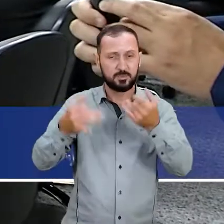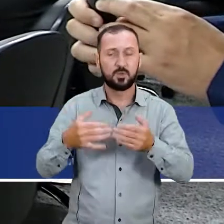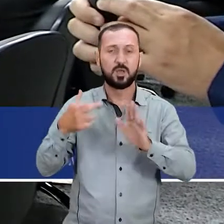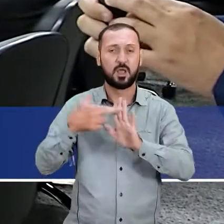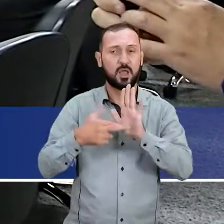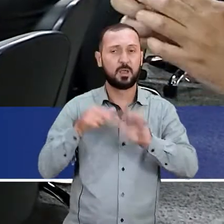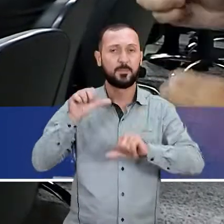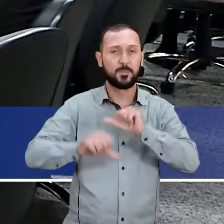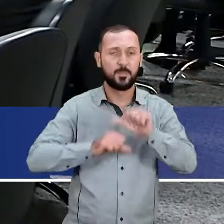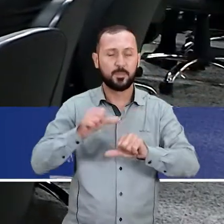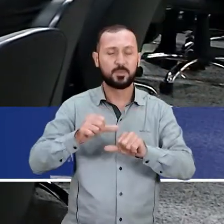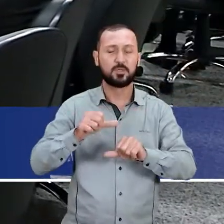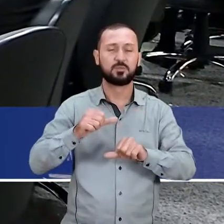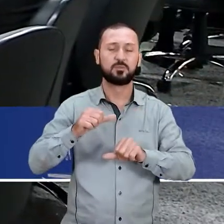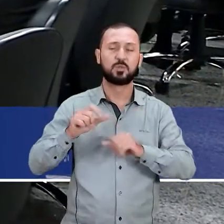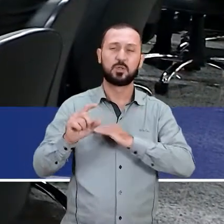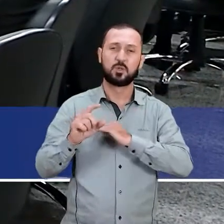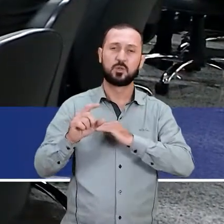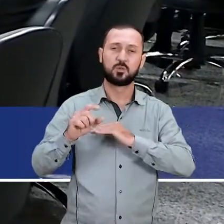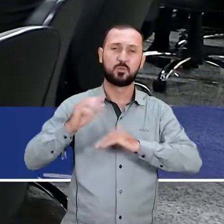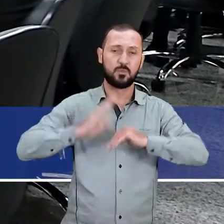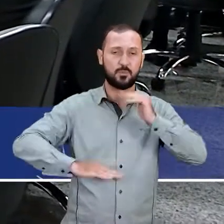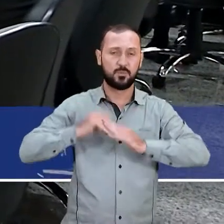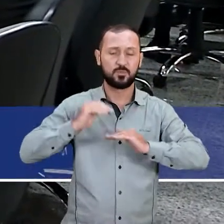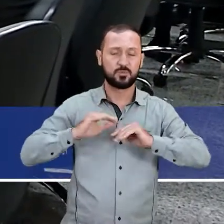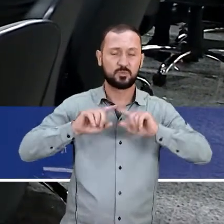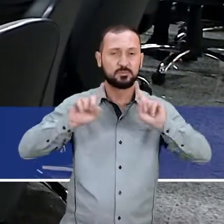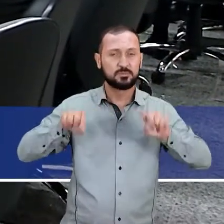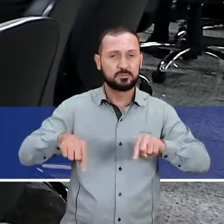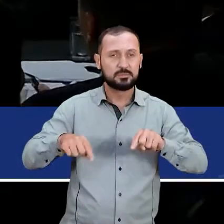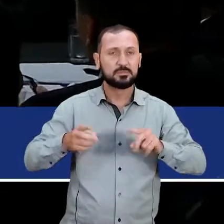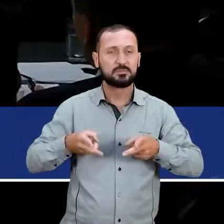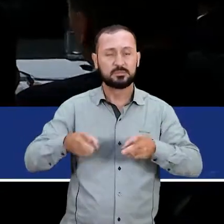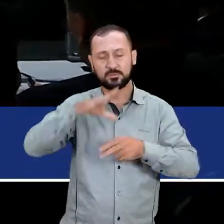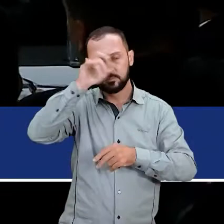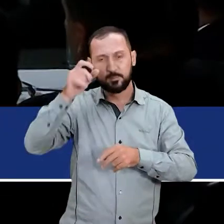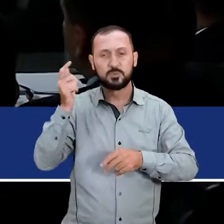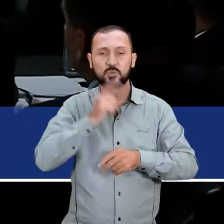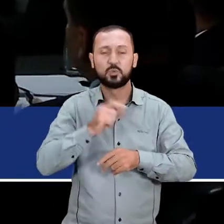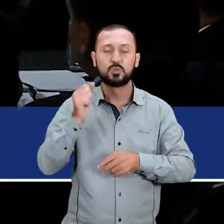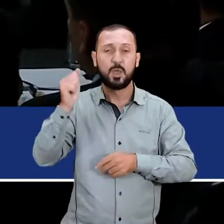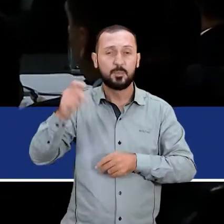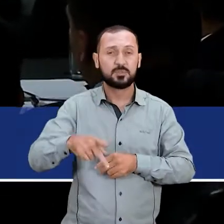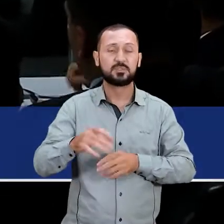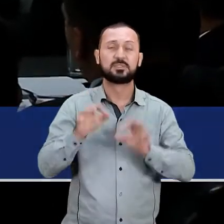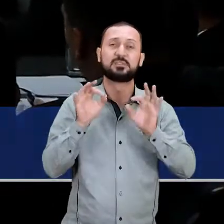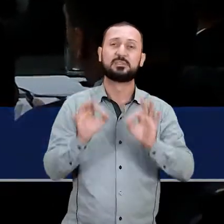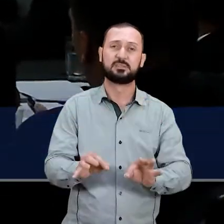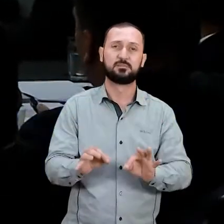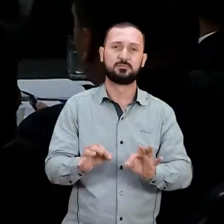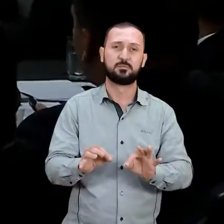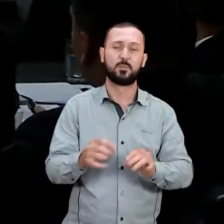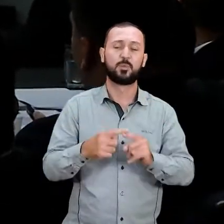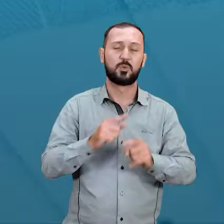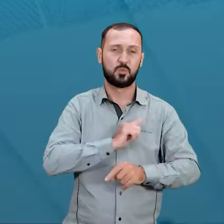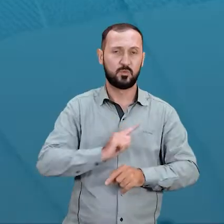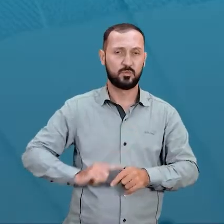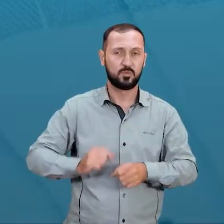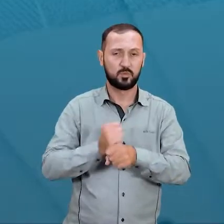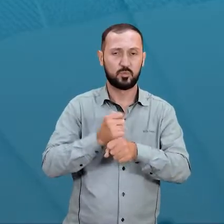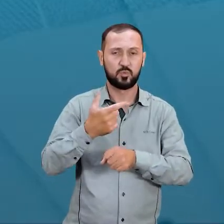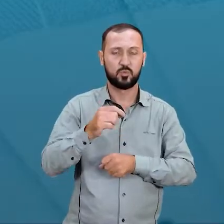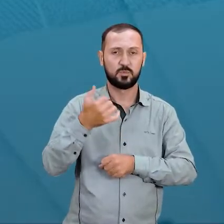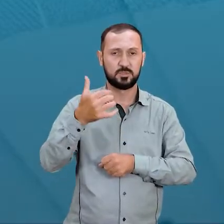as mudanças nas regras do funcionalismo estadual são fundamentais para o Executivo manter a previdência saudável. De acordo